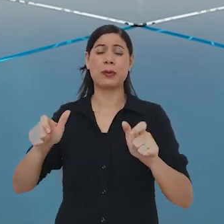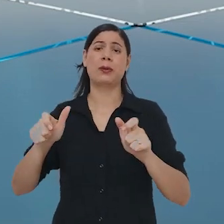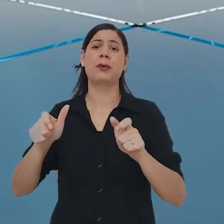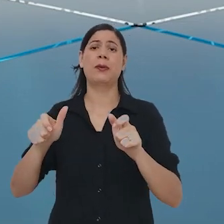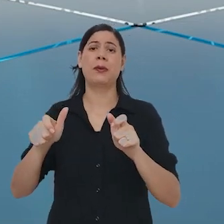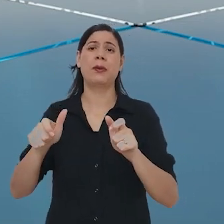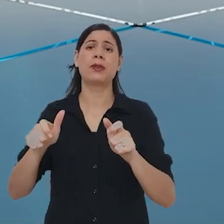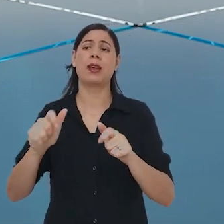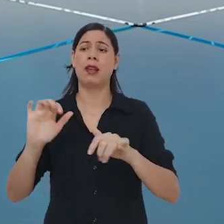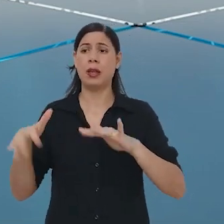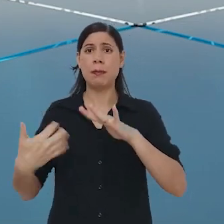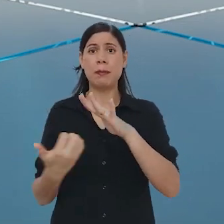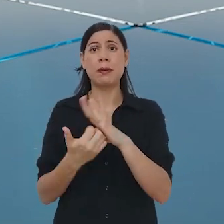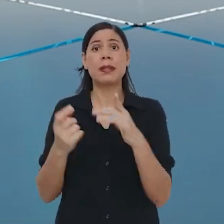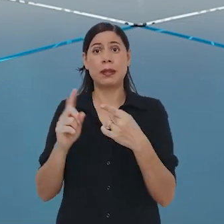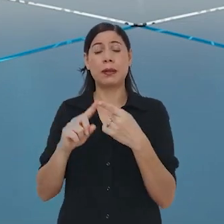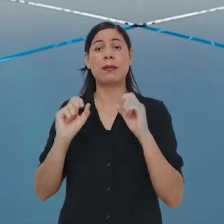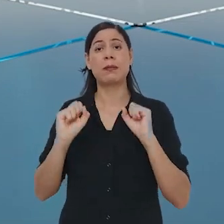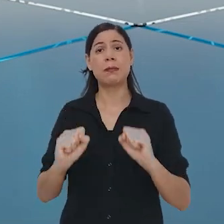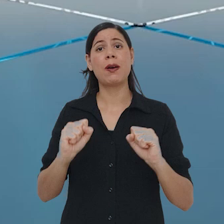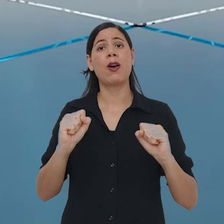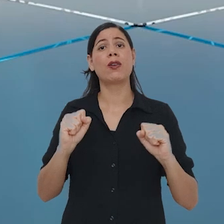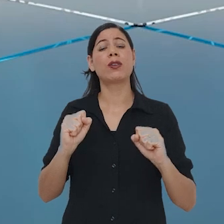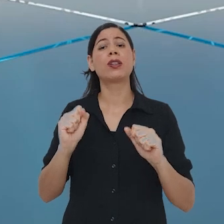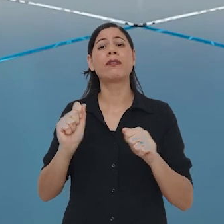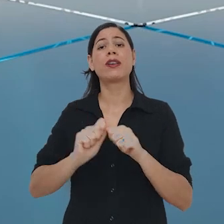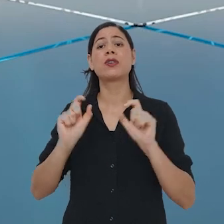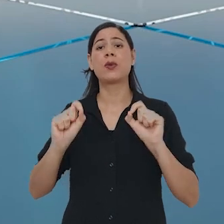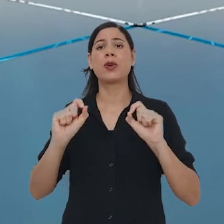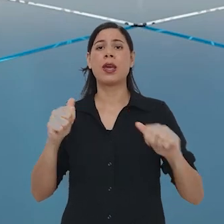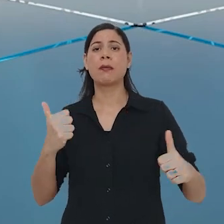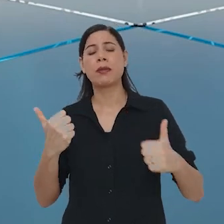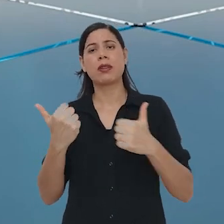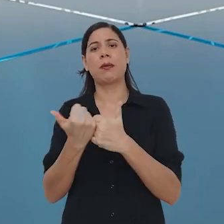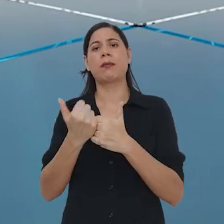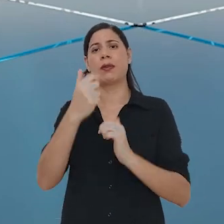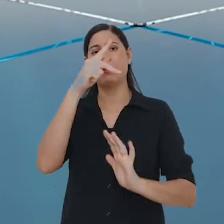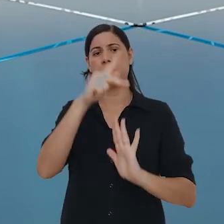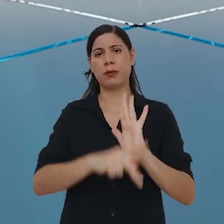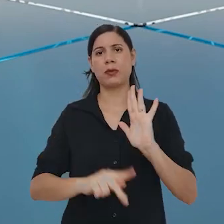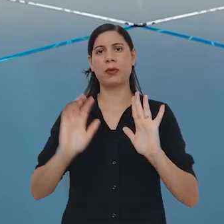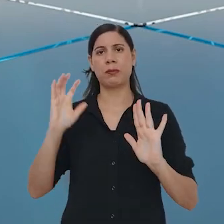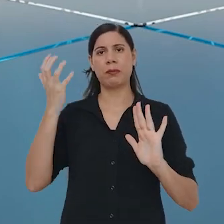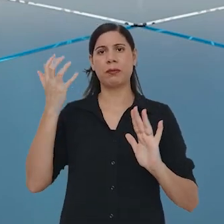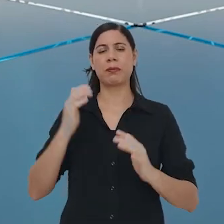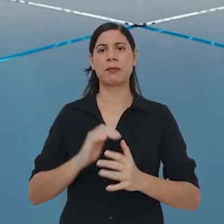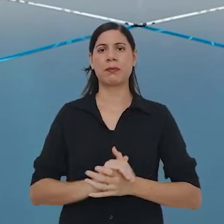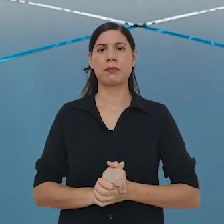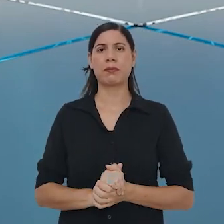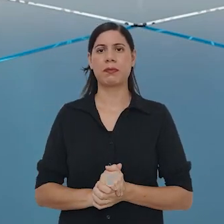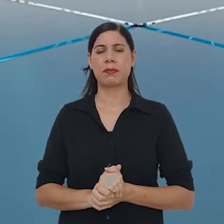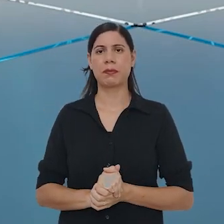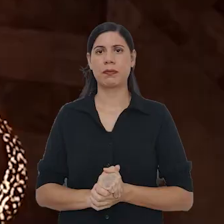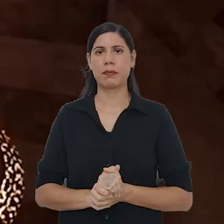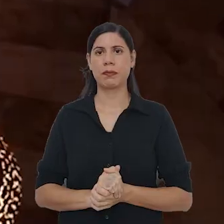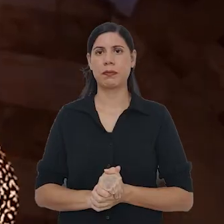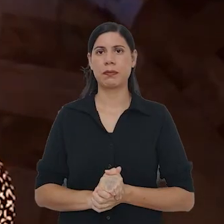que pessoas físicas e jurídicas podem fazer para garantir o apoio necessário à realização de seus